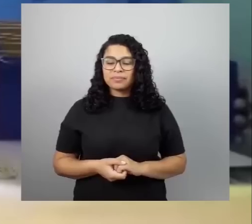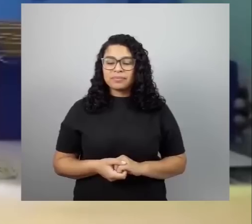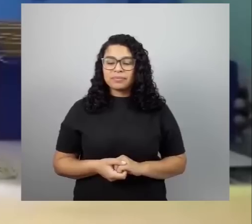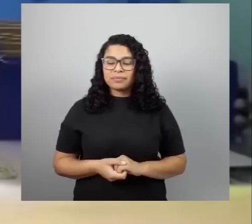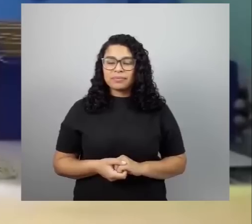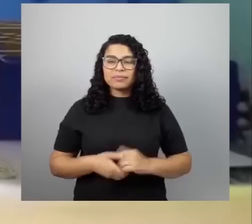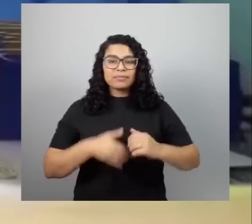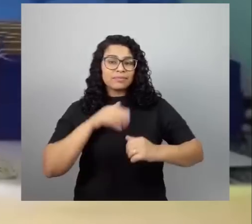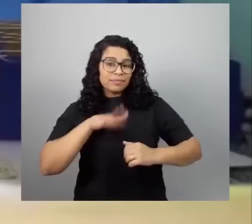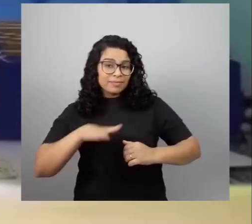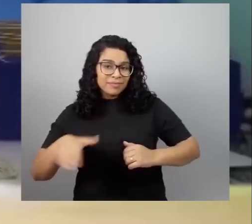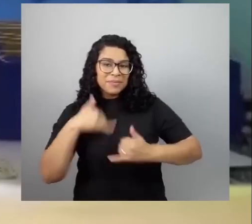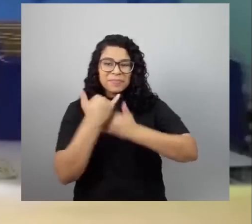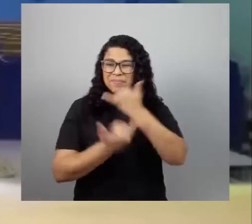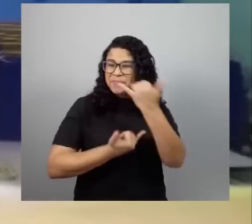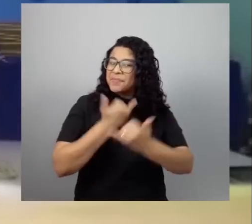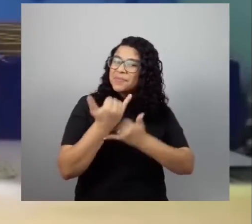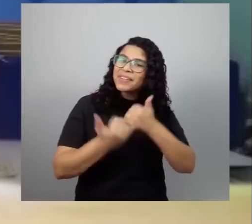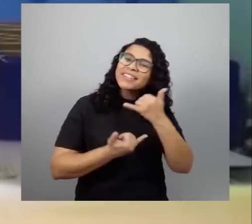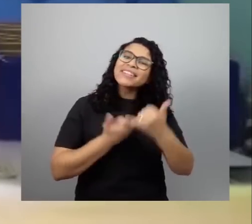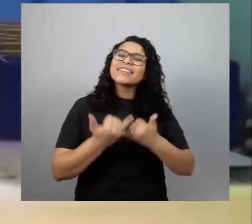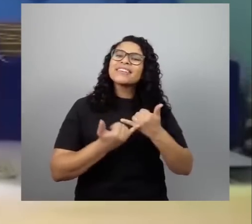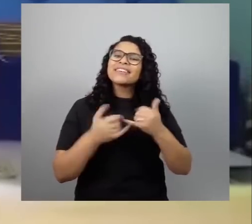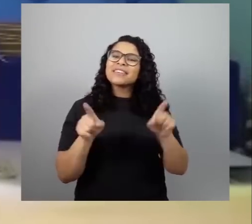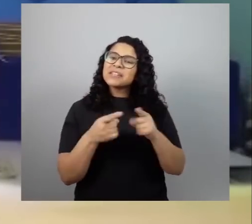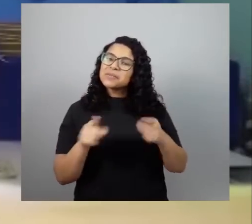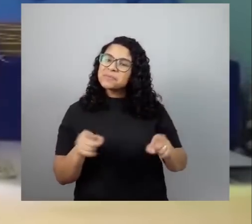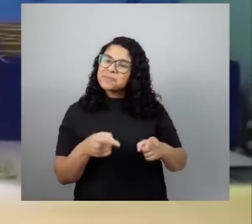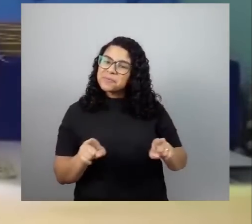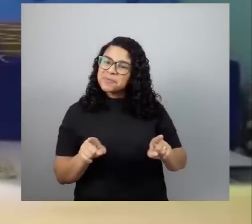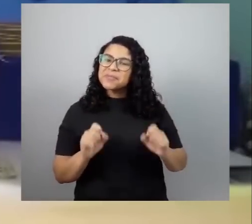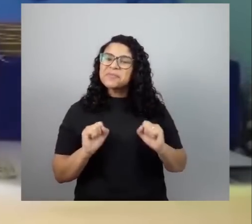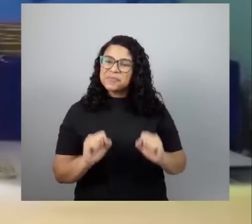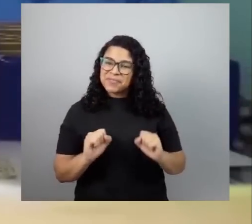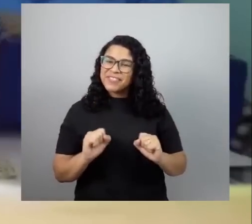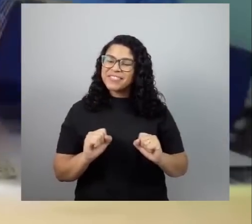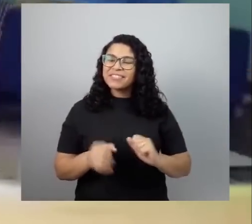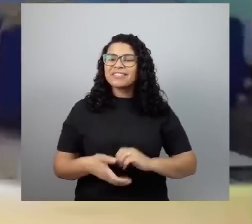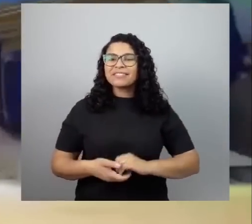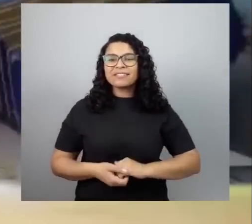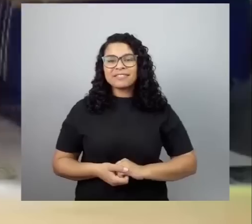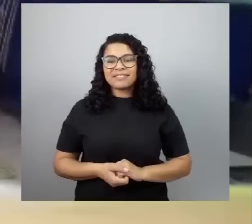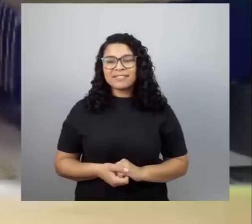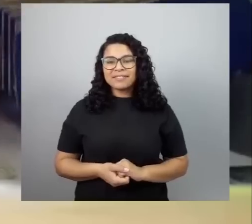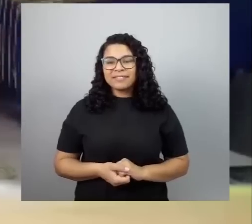As crianças vão poder brincar de música.